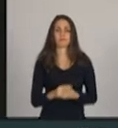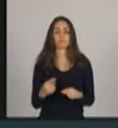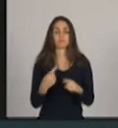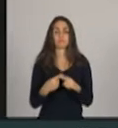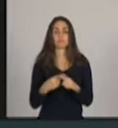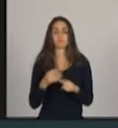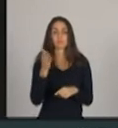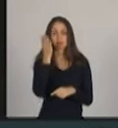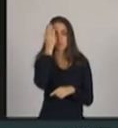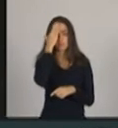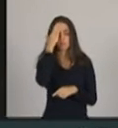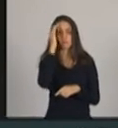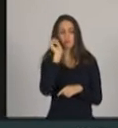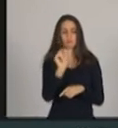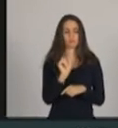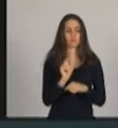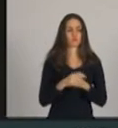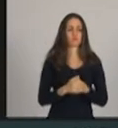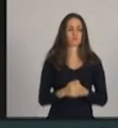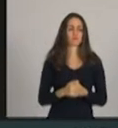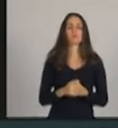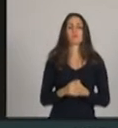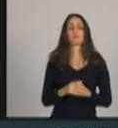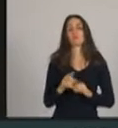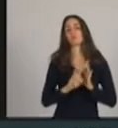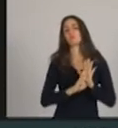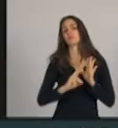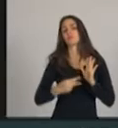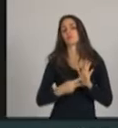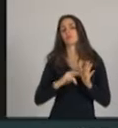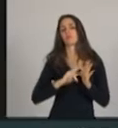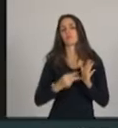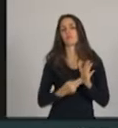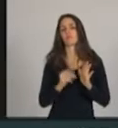porque sabemos do que representa